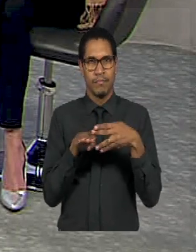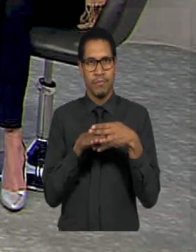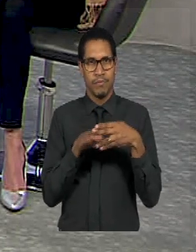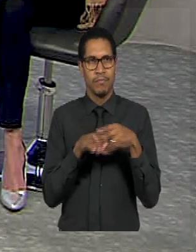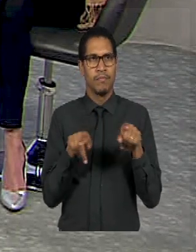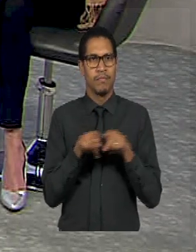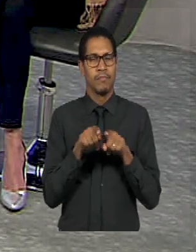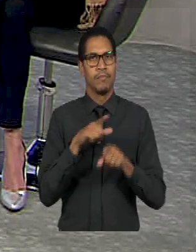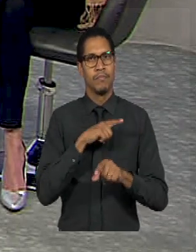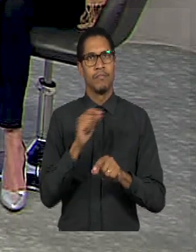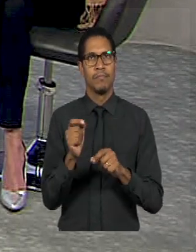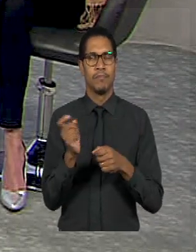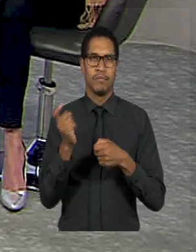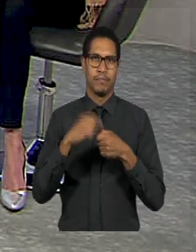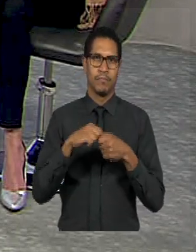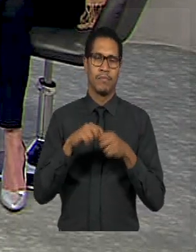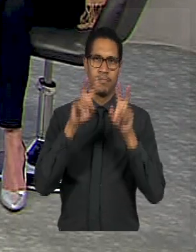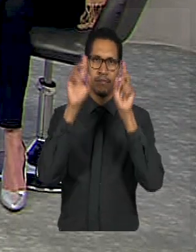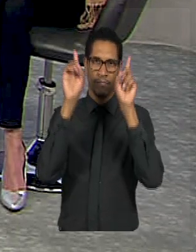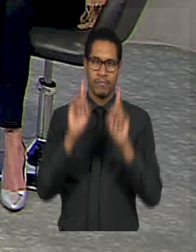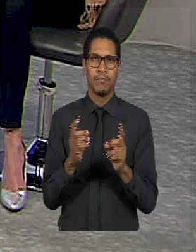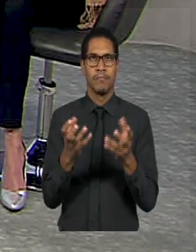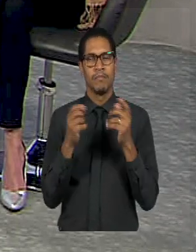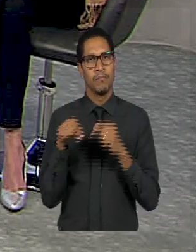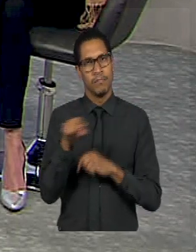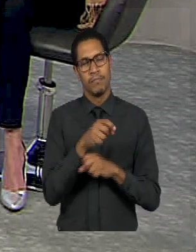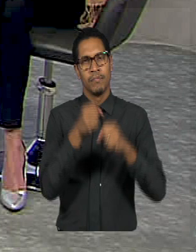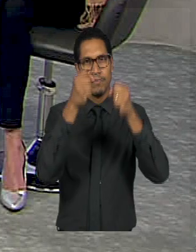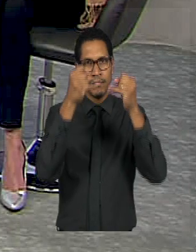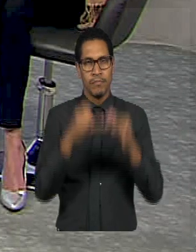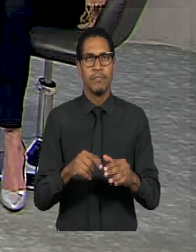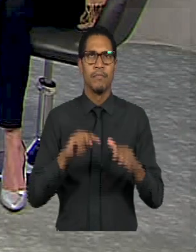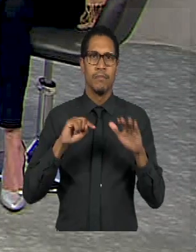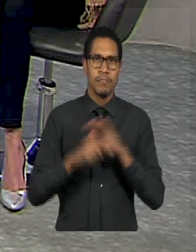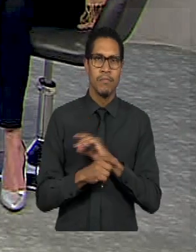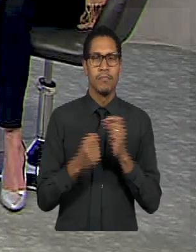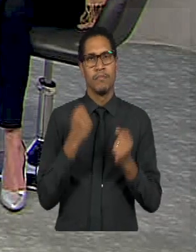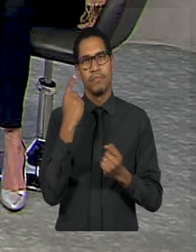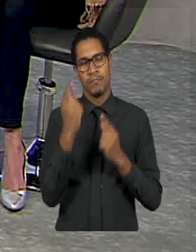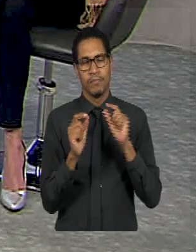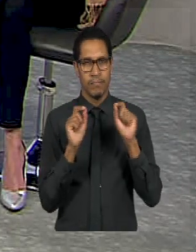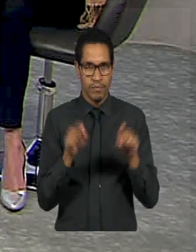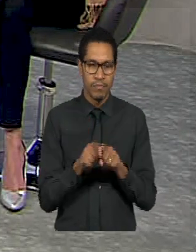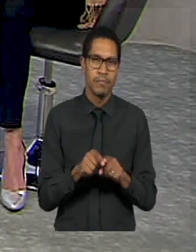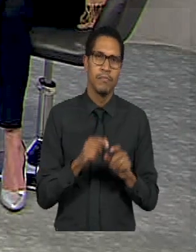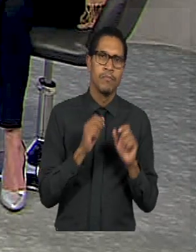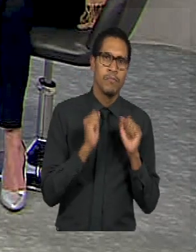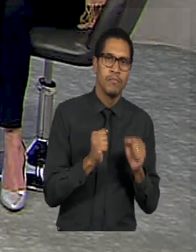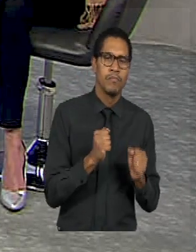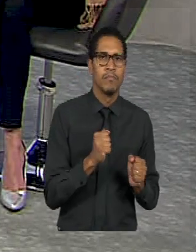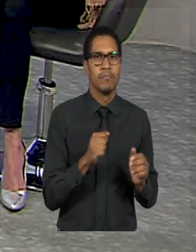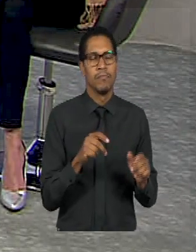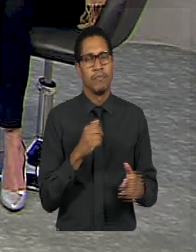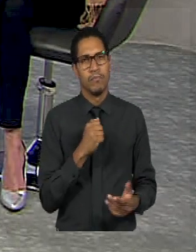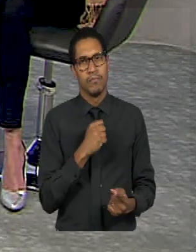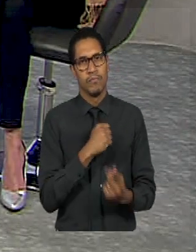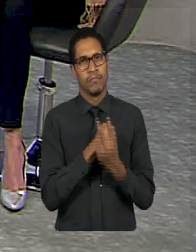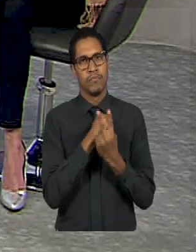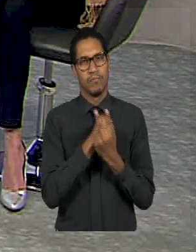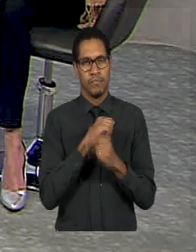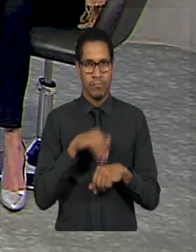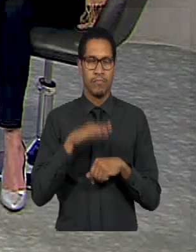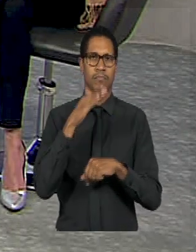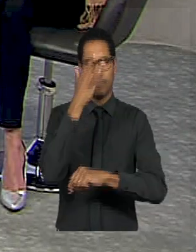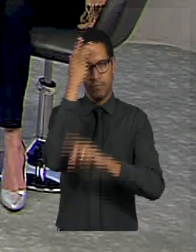volta, ainda falando sobre deficiência, eu queria que você explanasse um pouquinho mais sobre alguns recursos que, de repente, podem salvaguardar a vida das pessoas com deficiência